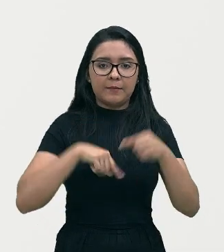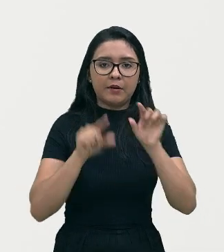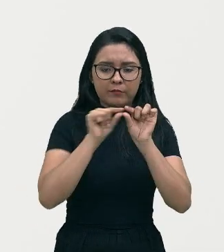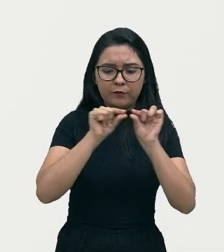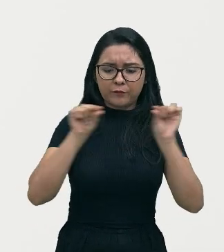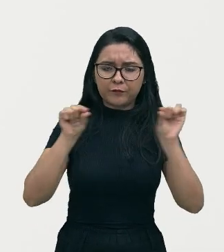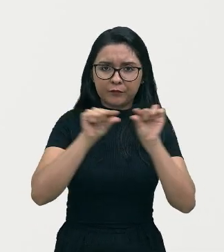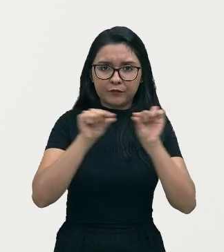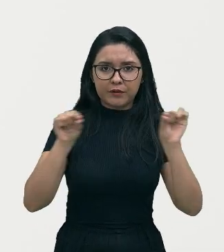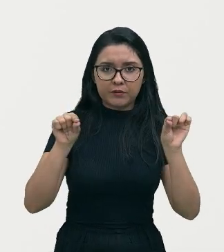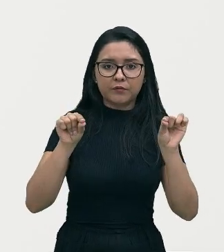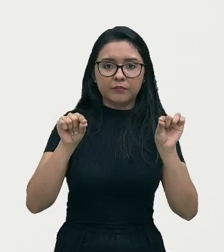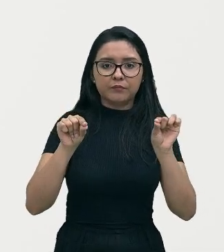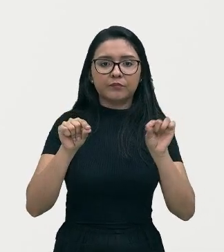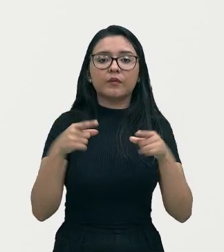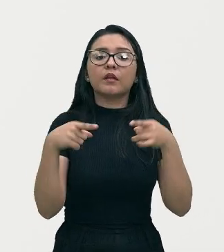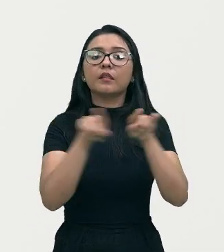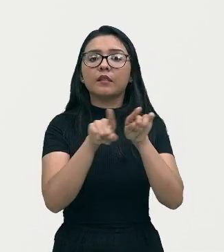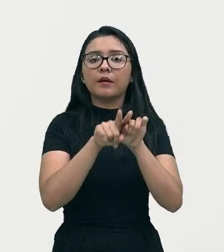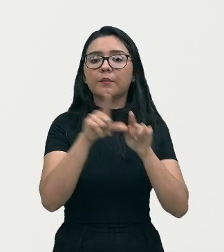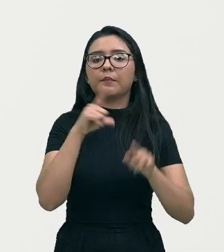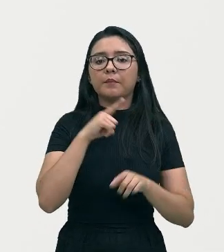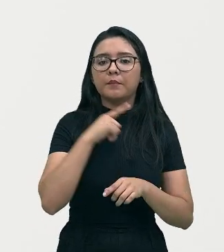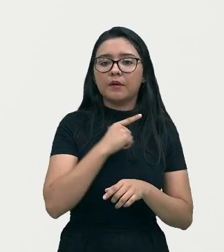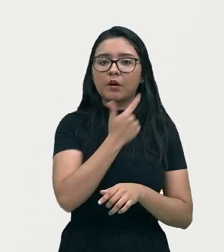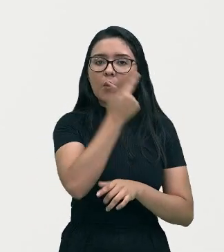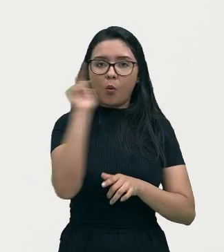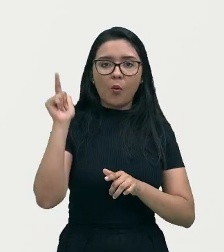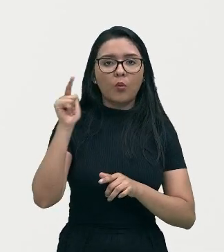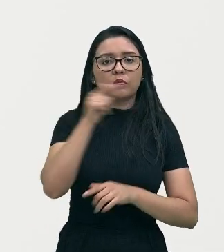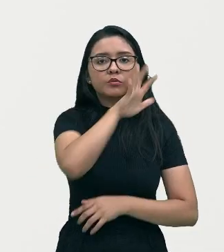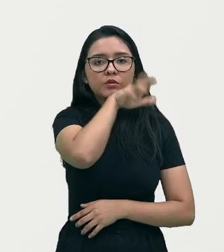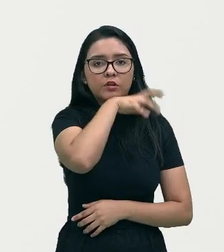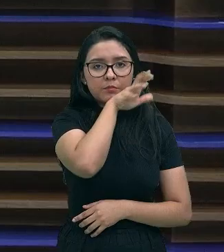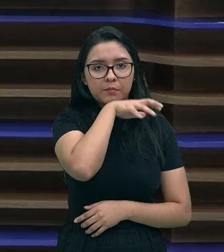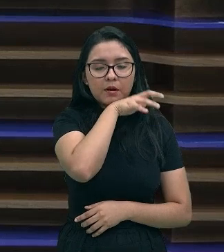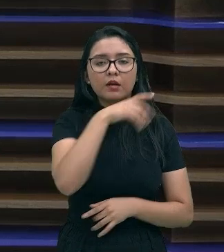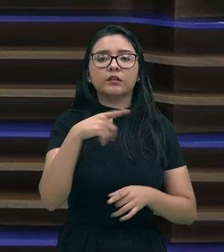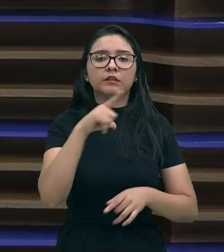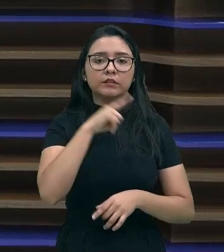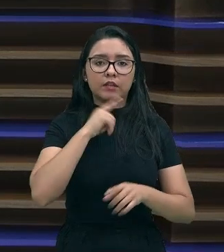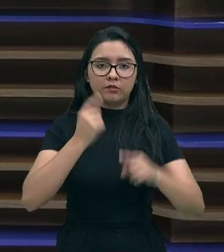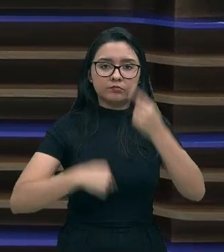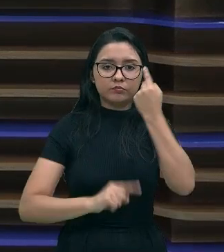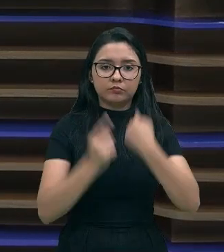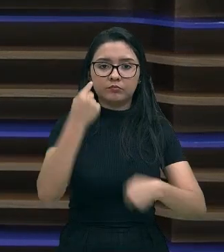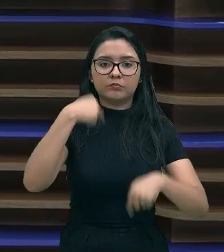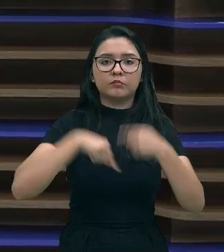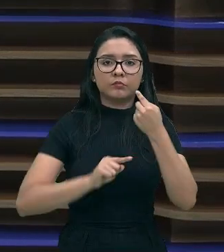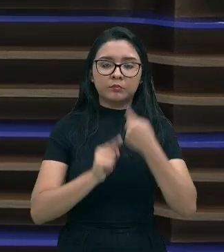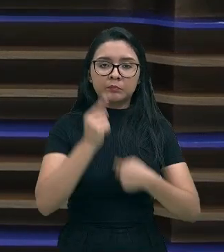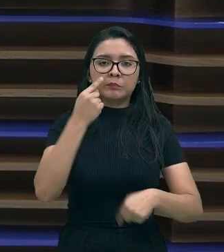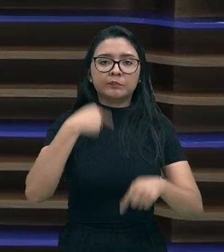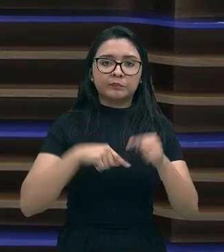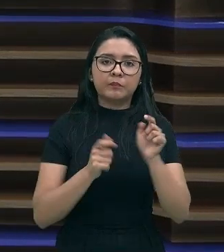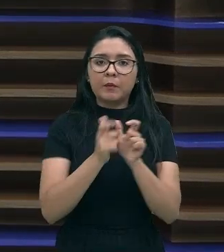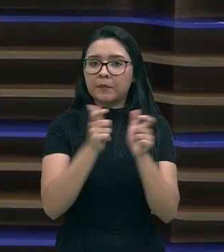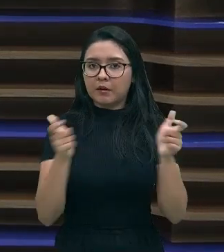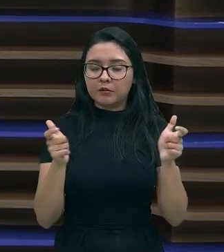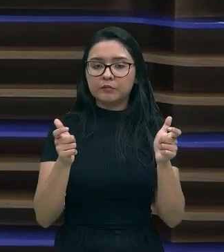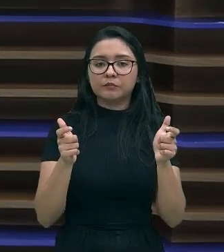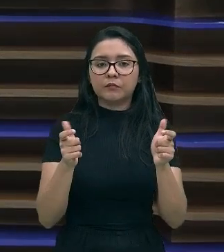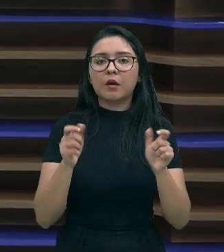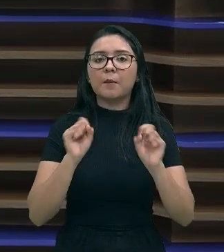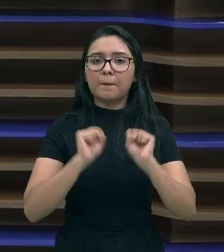vasos, tá? Então, vão ter ainda alguns outros animais que têm o seu sistema circulatório que é mais aberto, né? Que ele pode